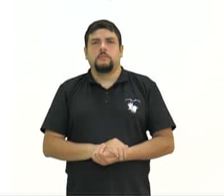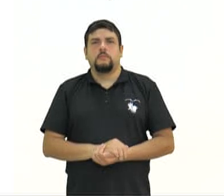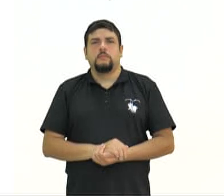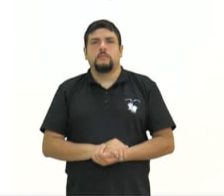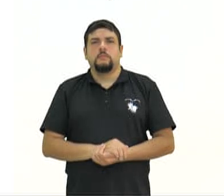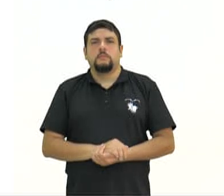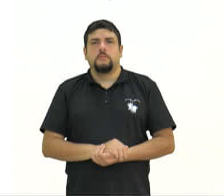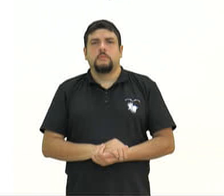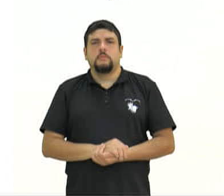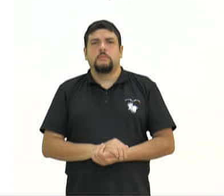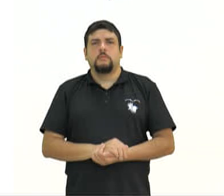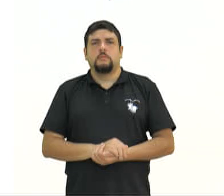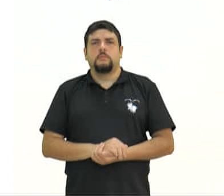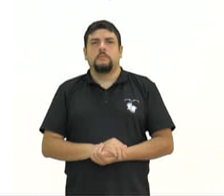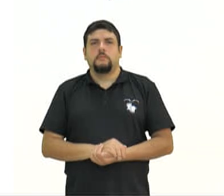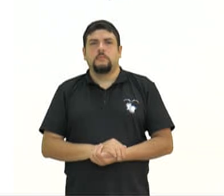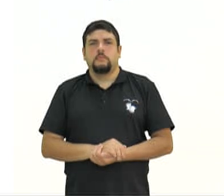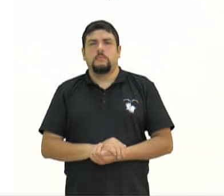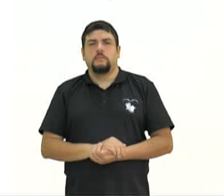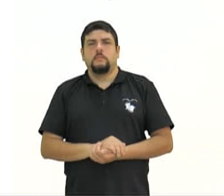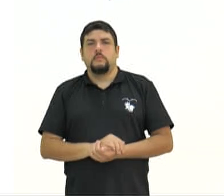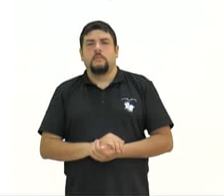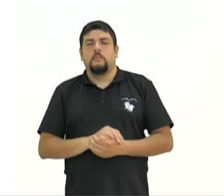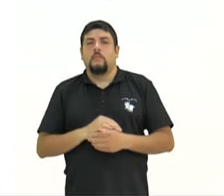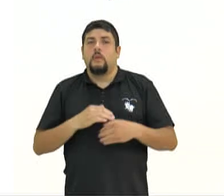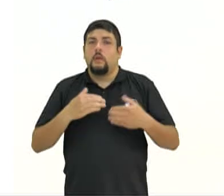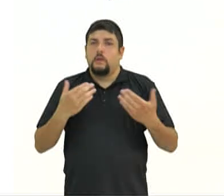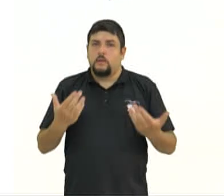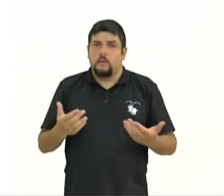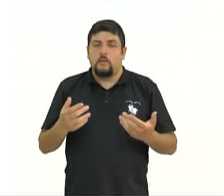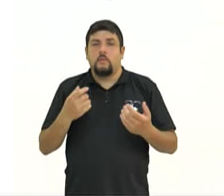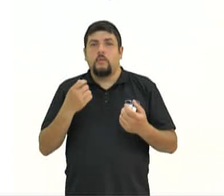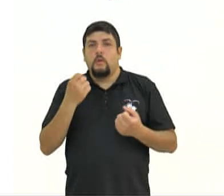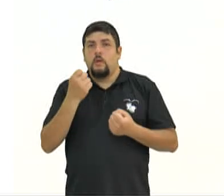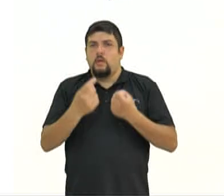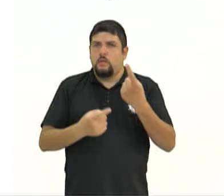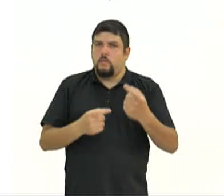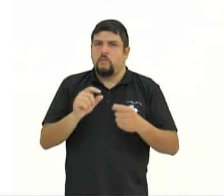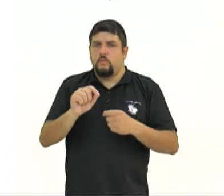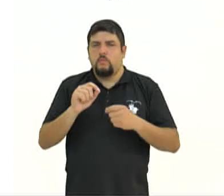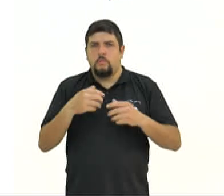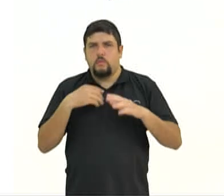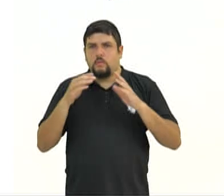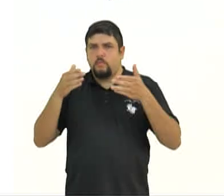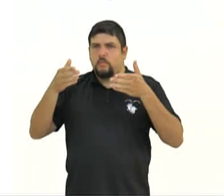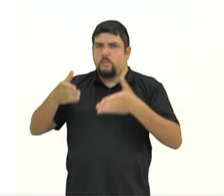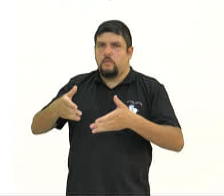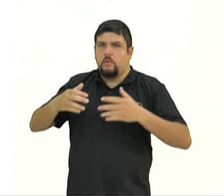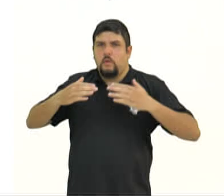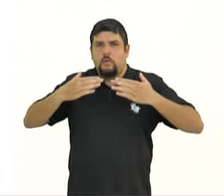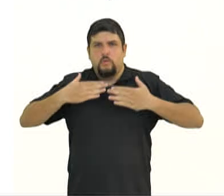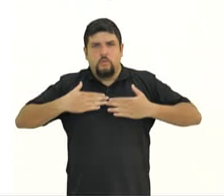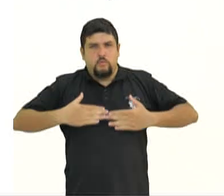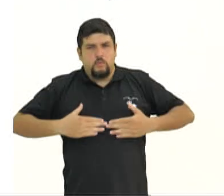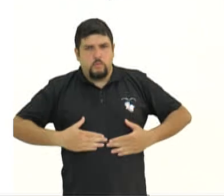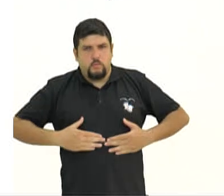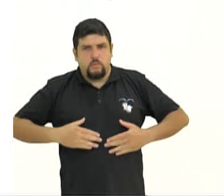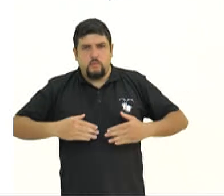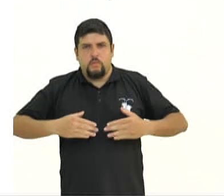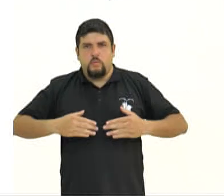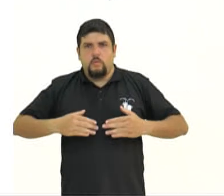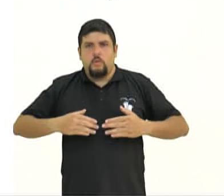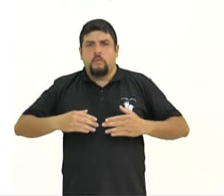e concentração. Então, muitas vezes a gente foca bastante no físico quando pensa em esporte,